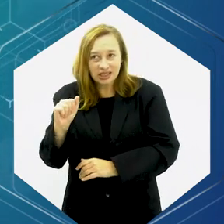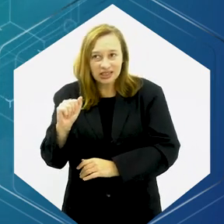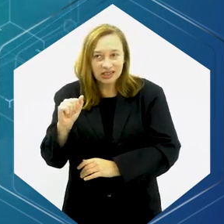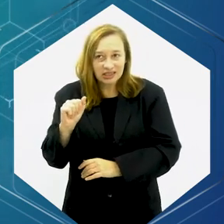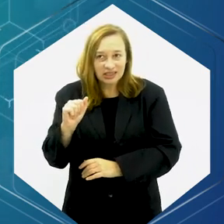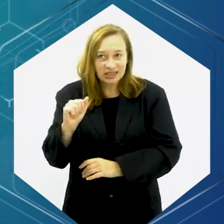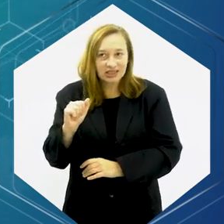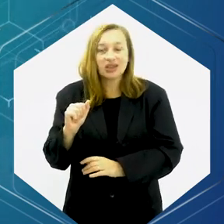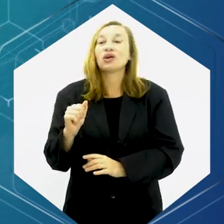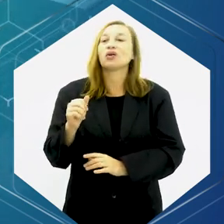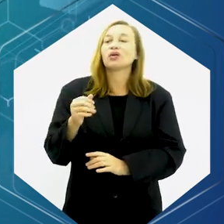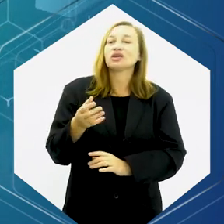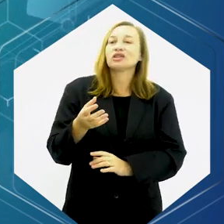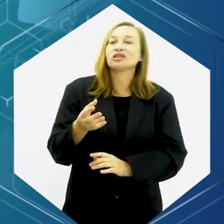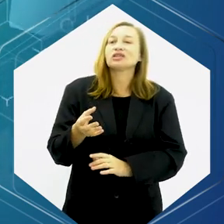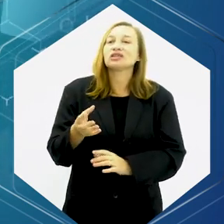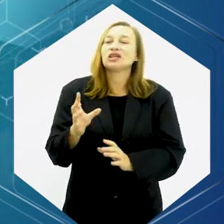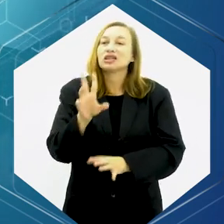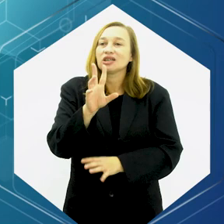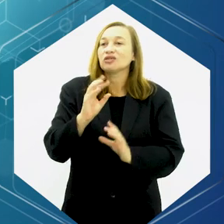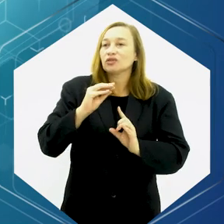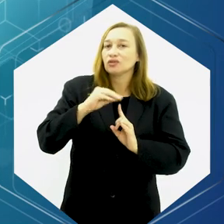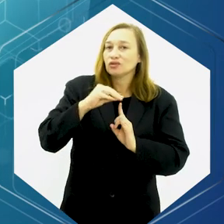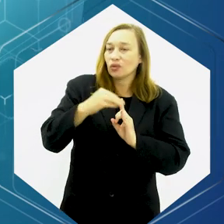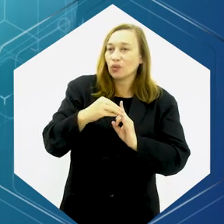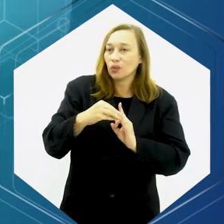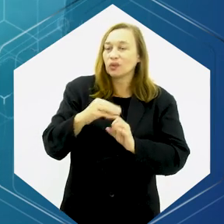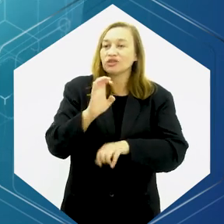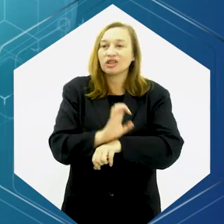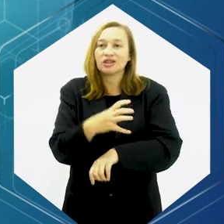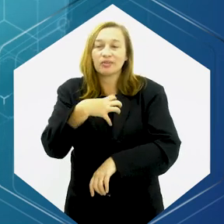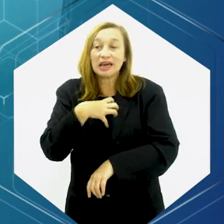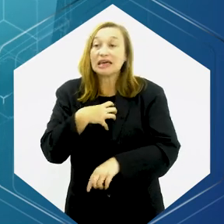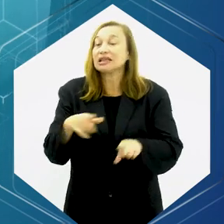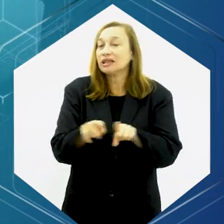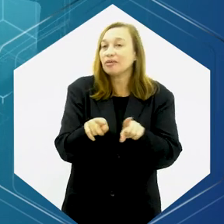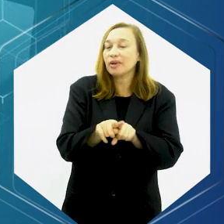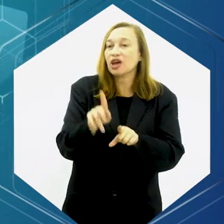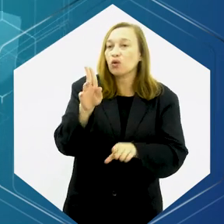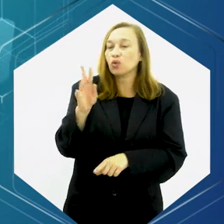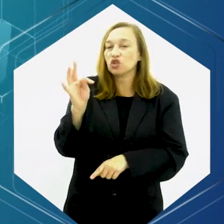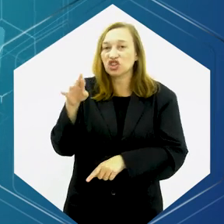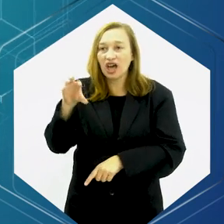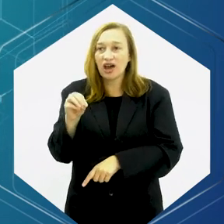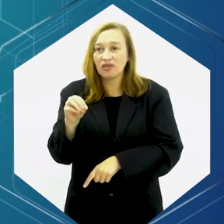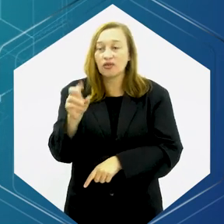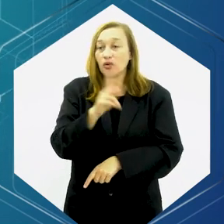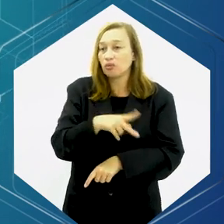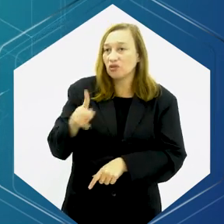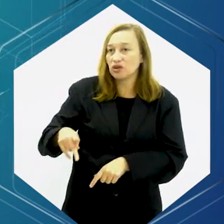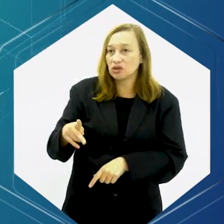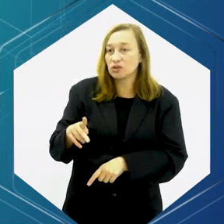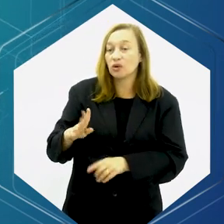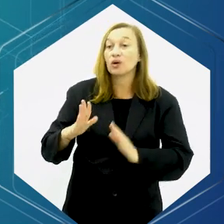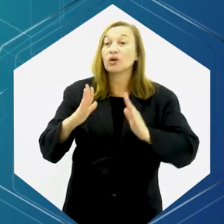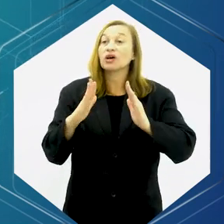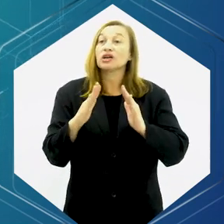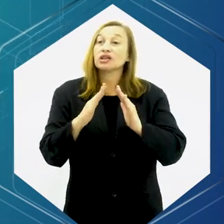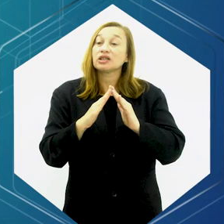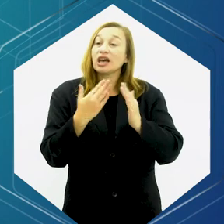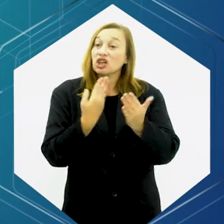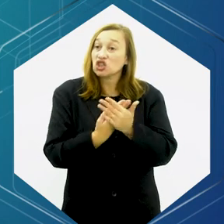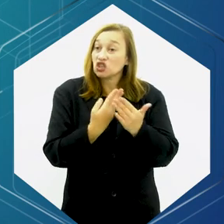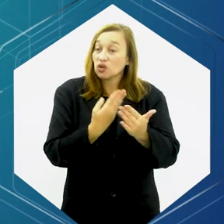integração de dados e conhecimento para a saúde da Fiocruz da Bahia e Gustavo Velasques professor da Escola de Enfermagem da